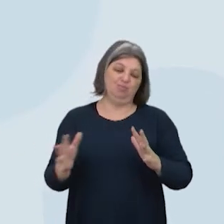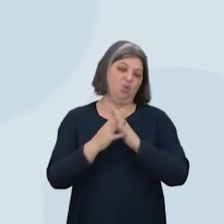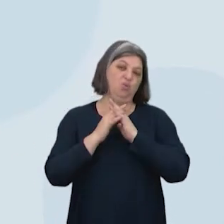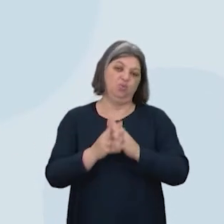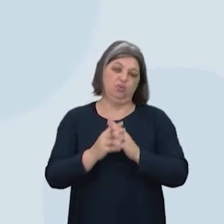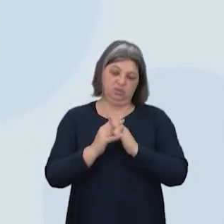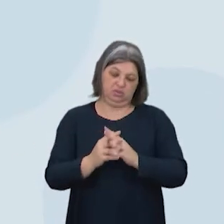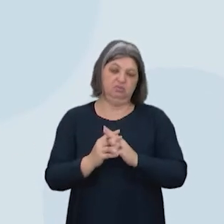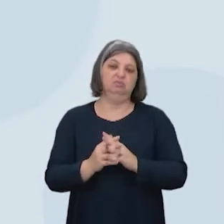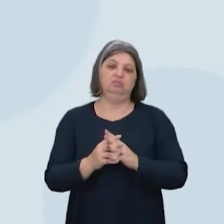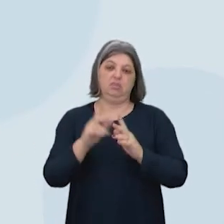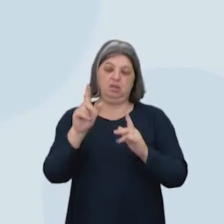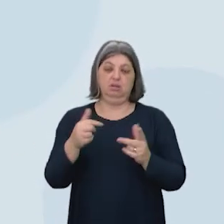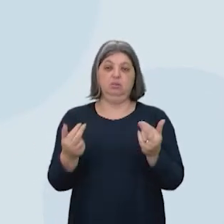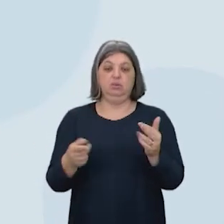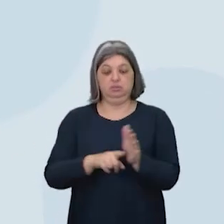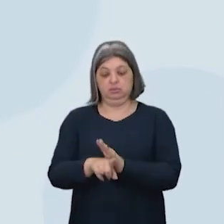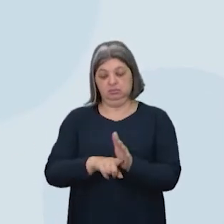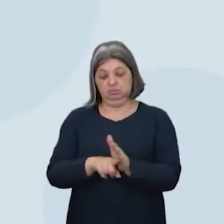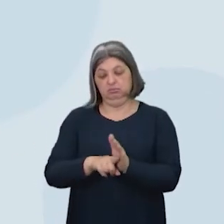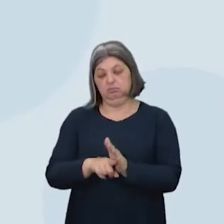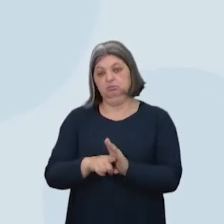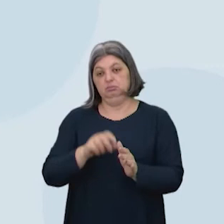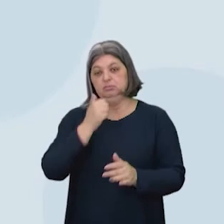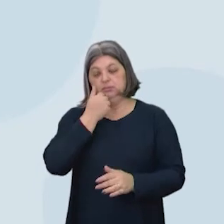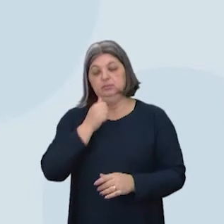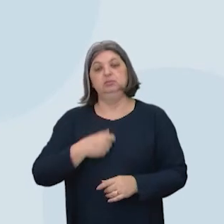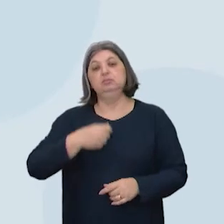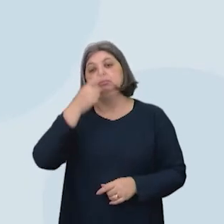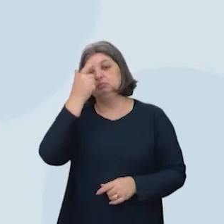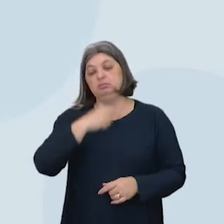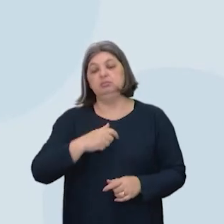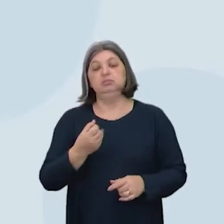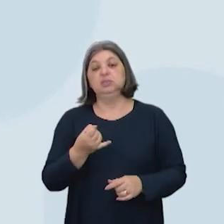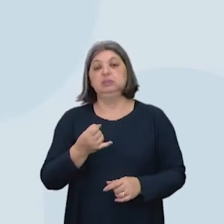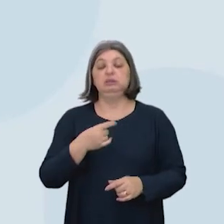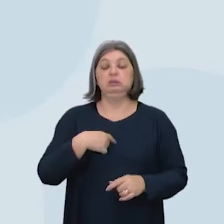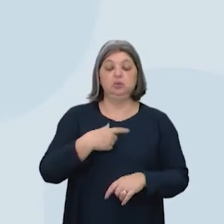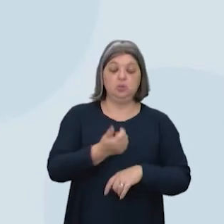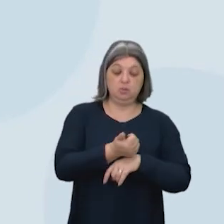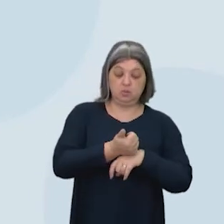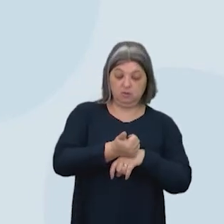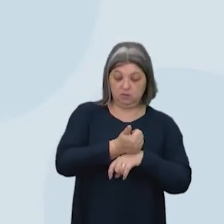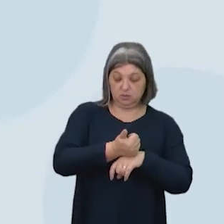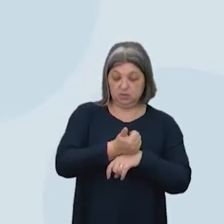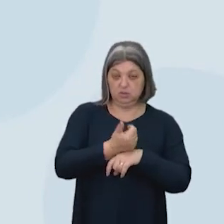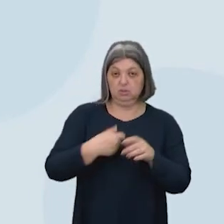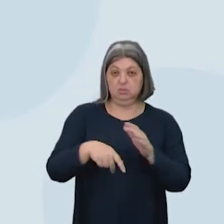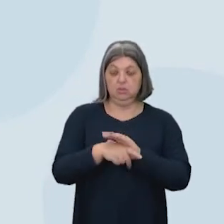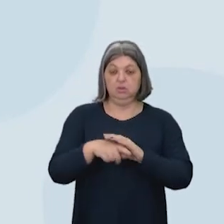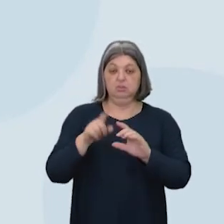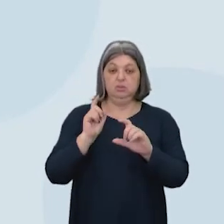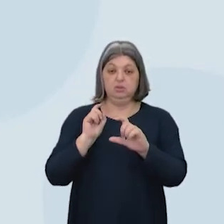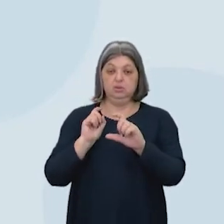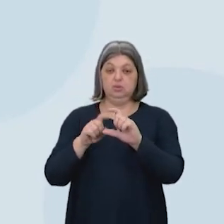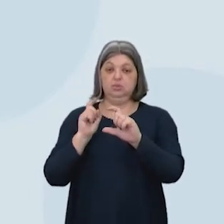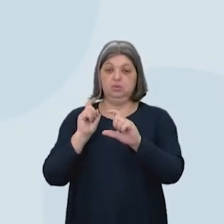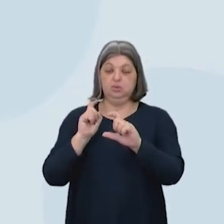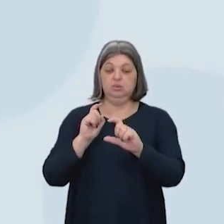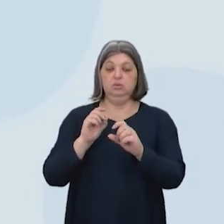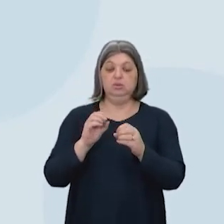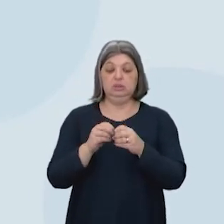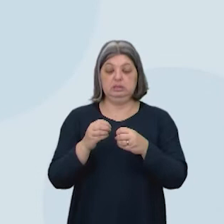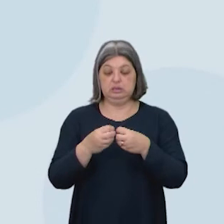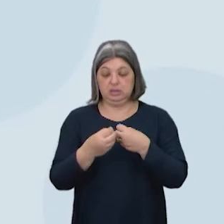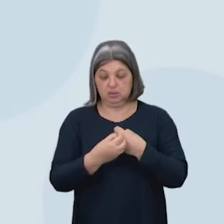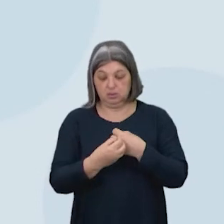pesquisa científica. Se eu sou um cientista, eu estou pesquisando sobre núcleo da célula, né? Eu pego ali o